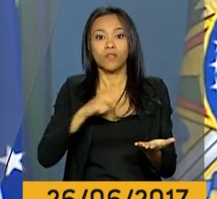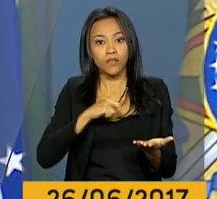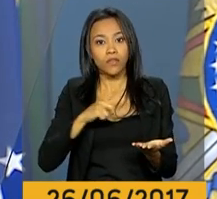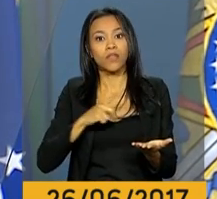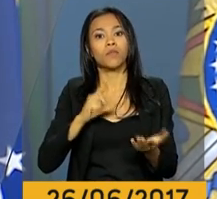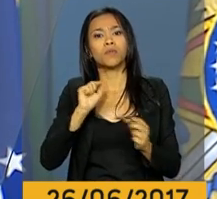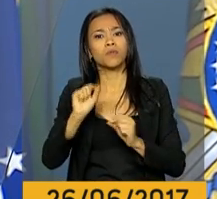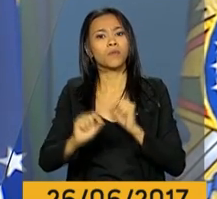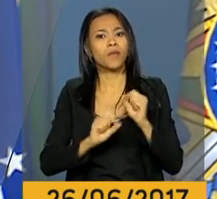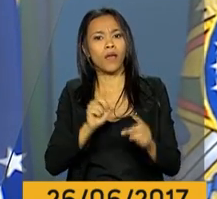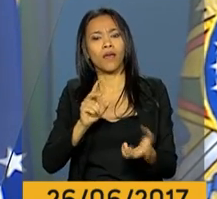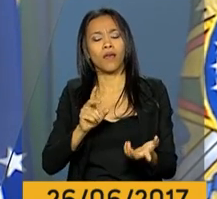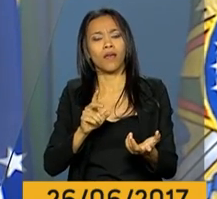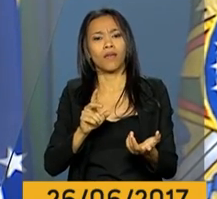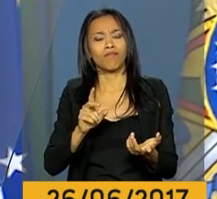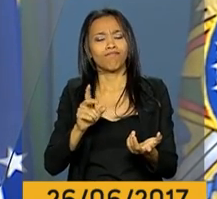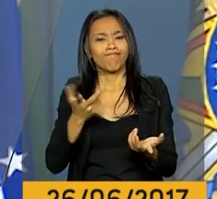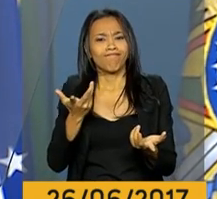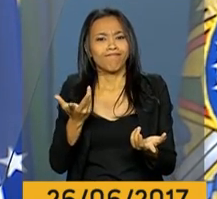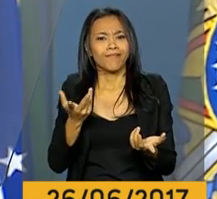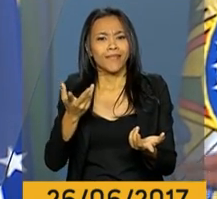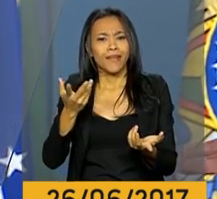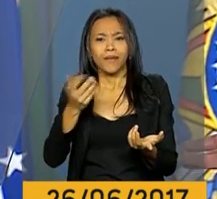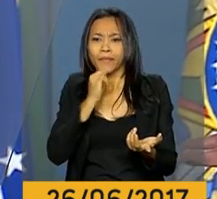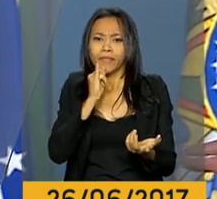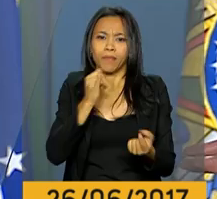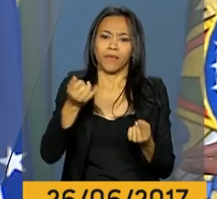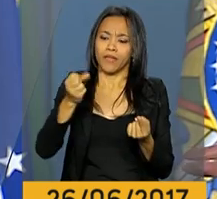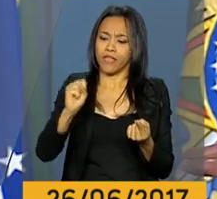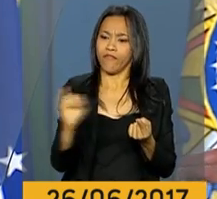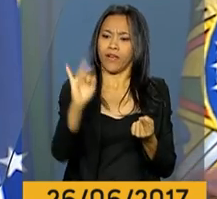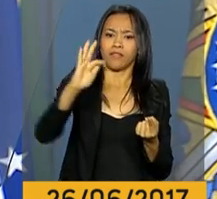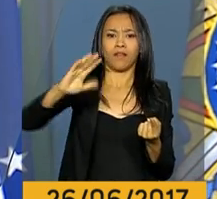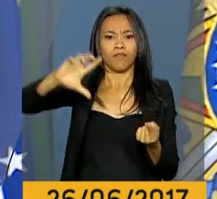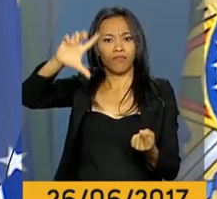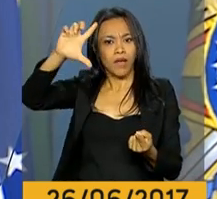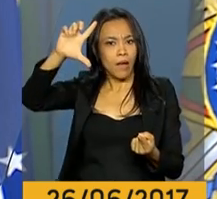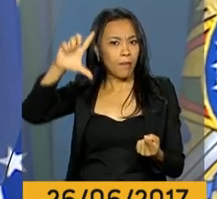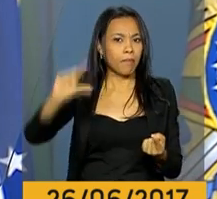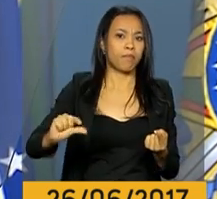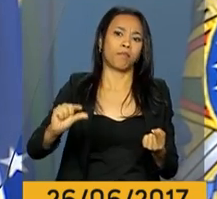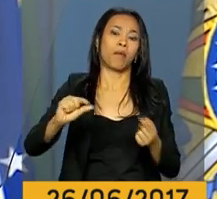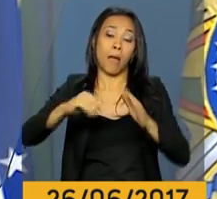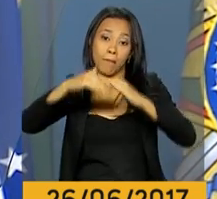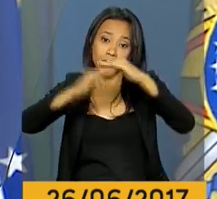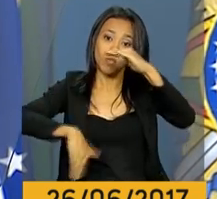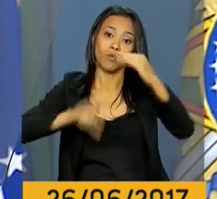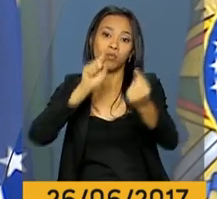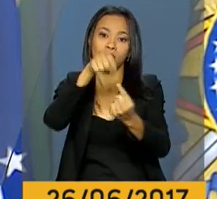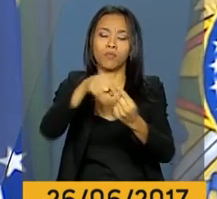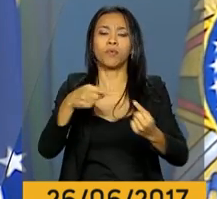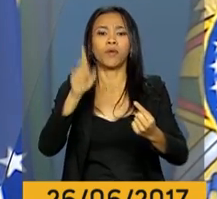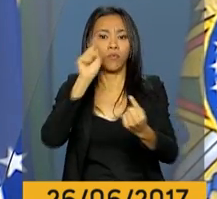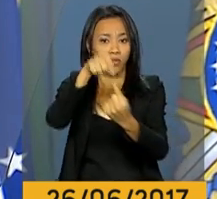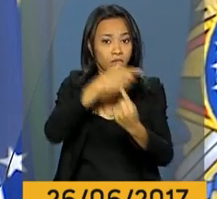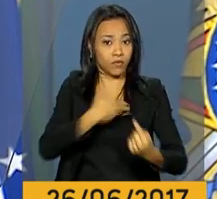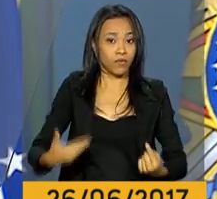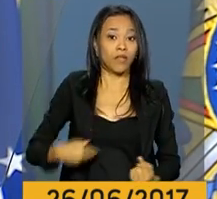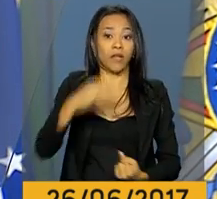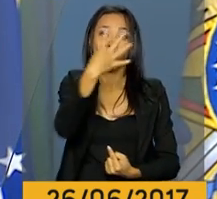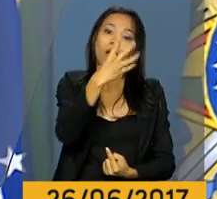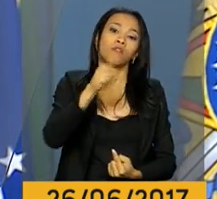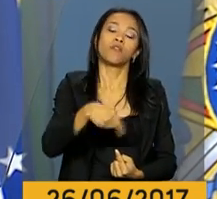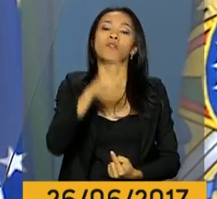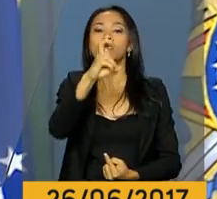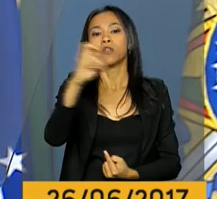Mário não é os resultados inflação abaixo da Meta viamos a meta era de 4% 45% o centro da